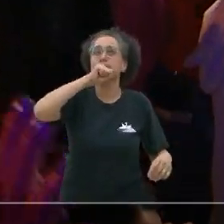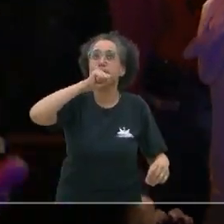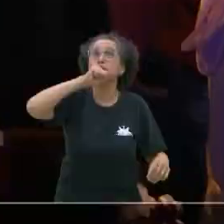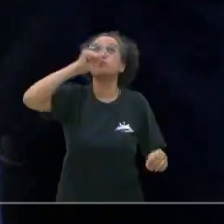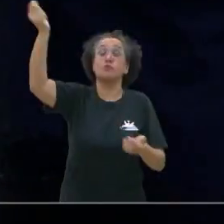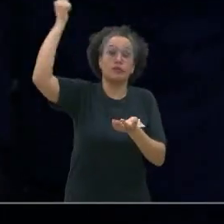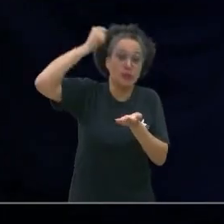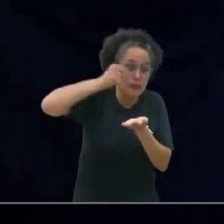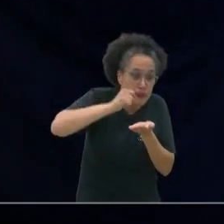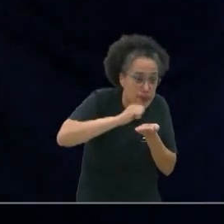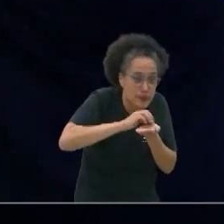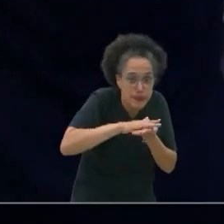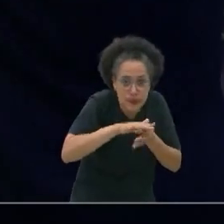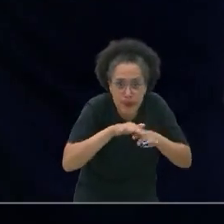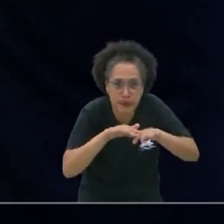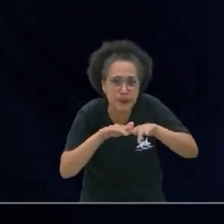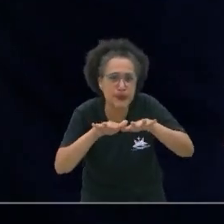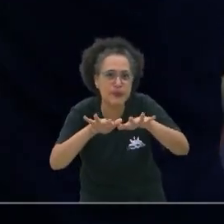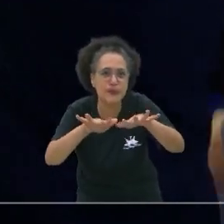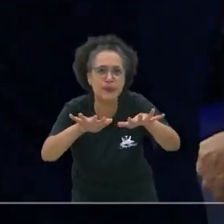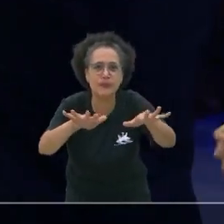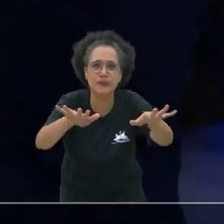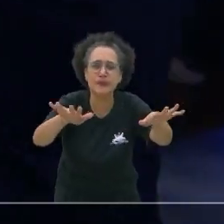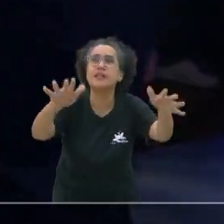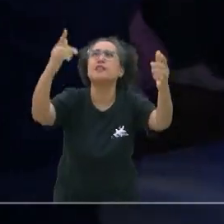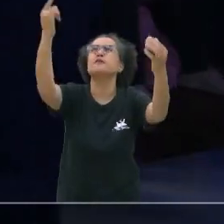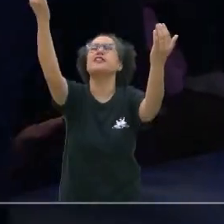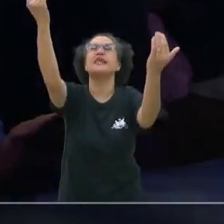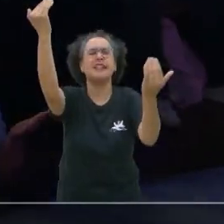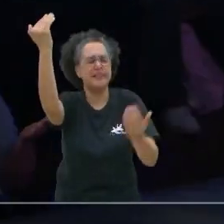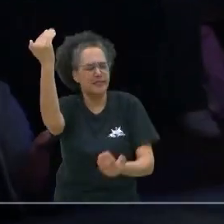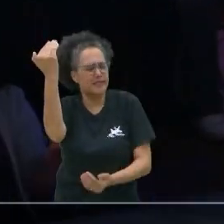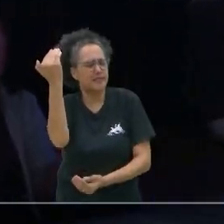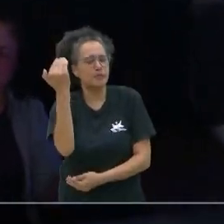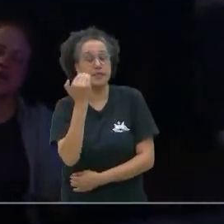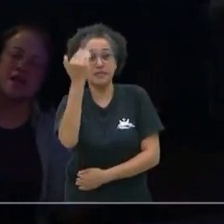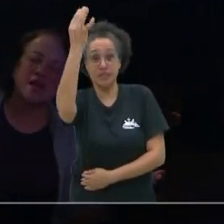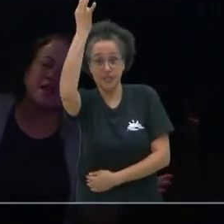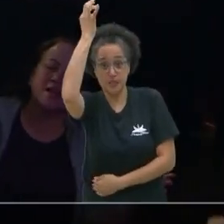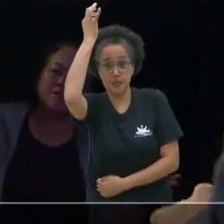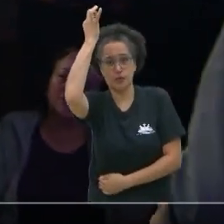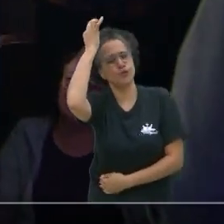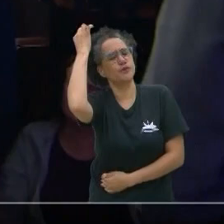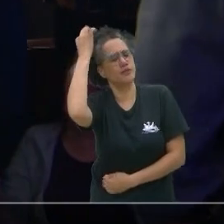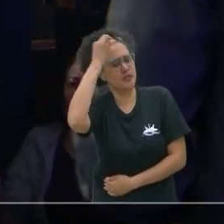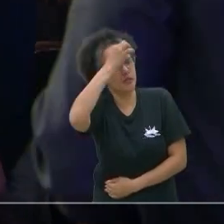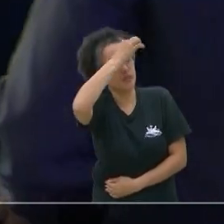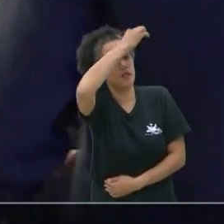Sobra hoje aqui, vem Espírito.